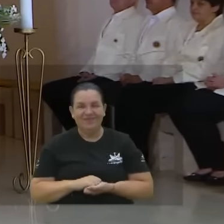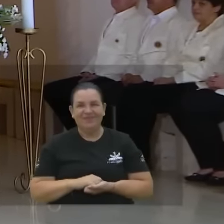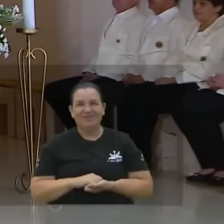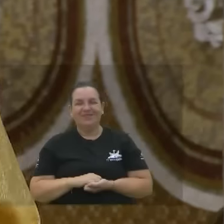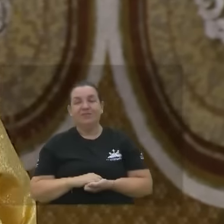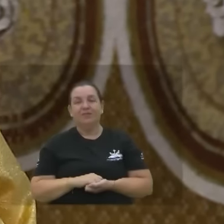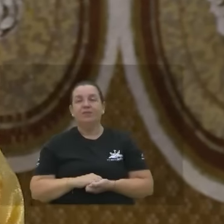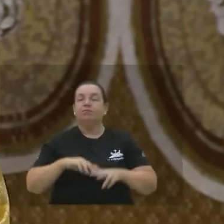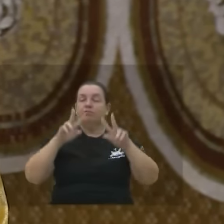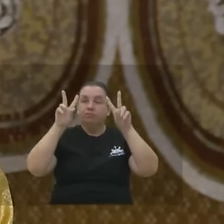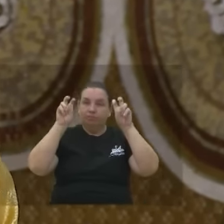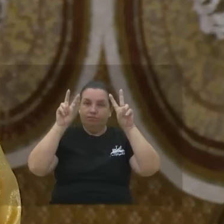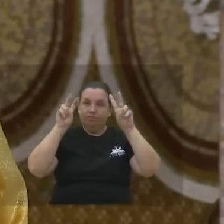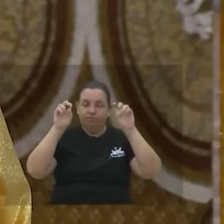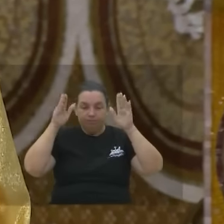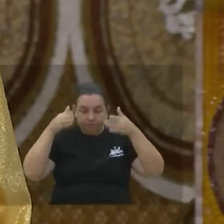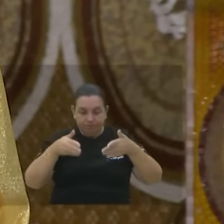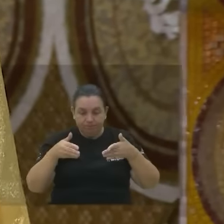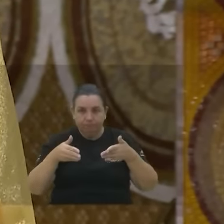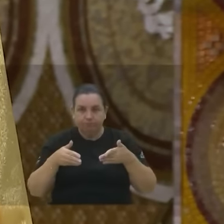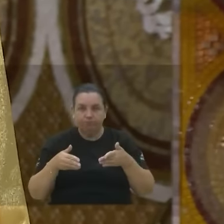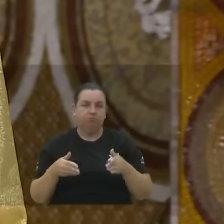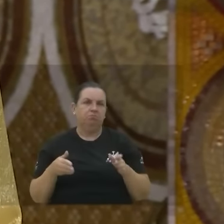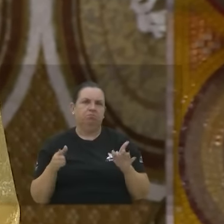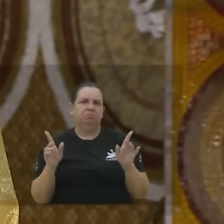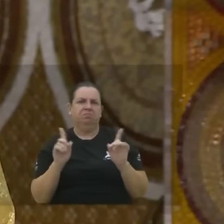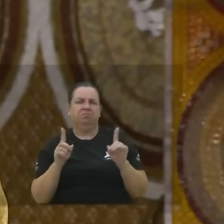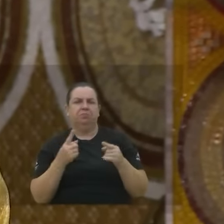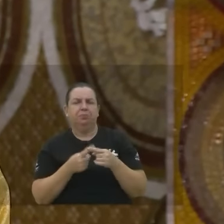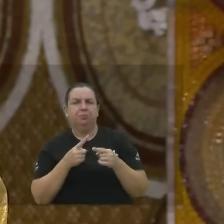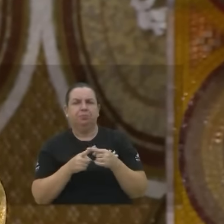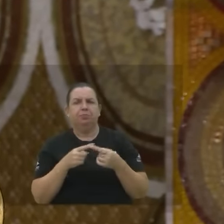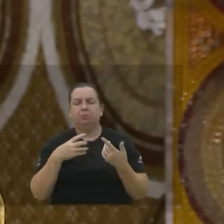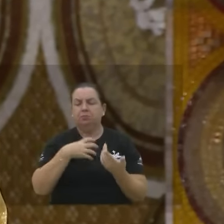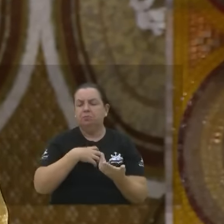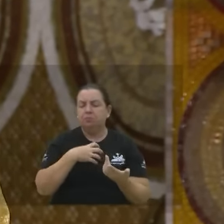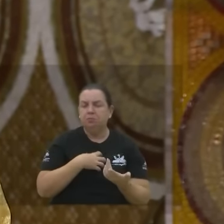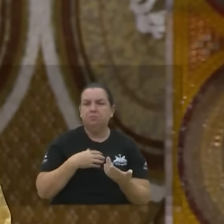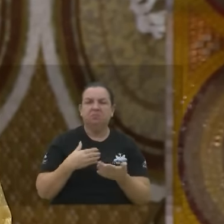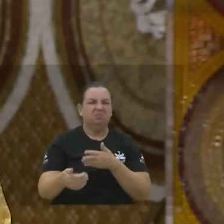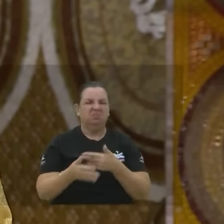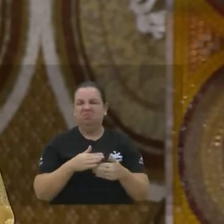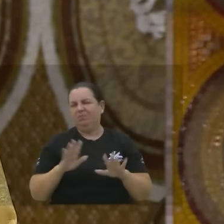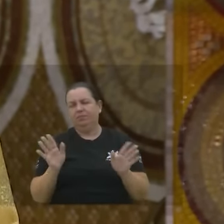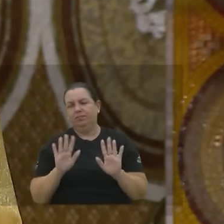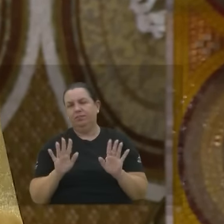Eu friso isto não é sem sentido.